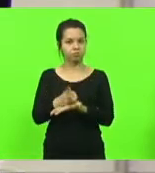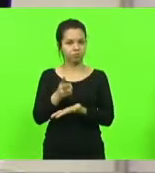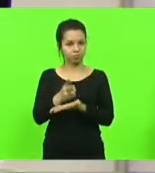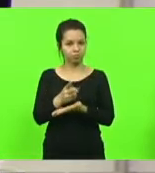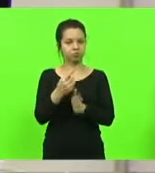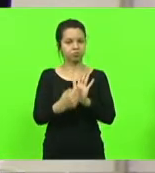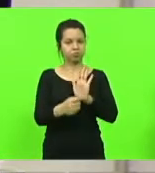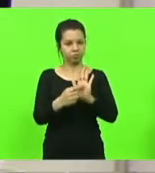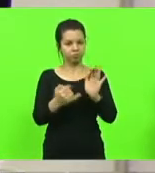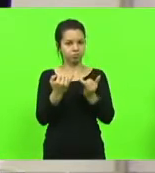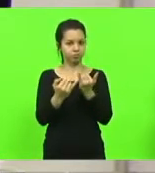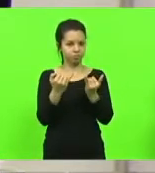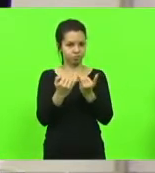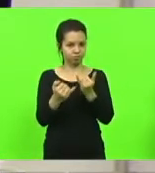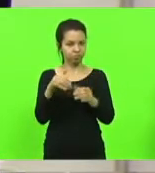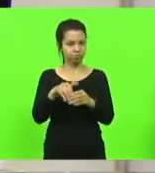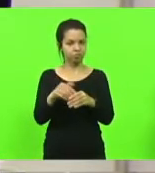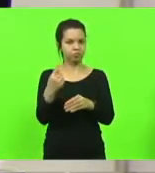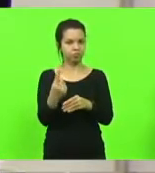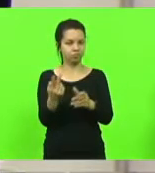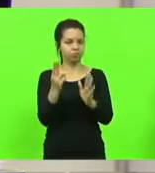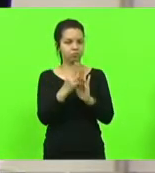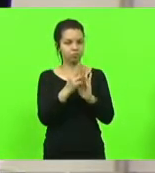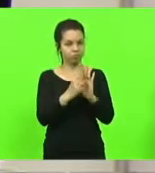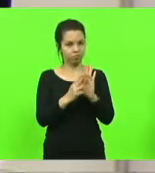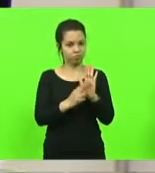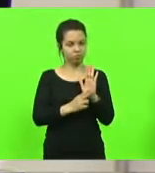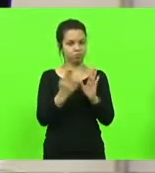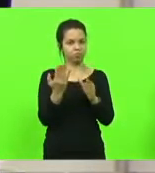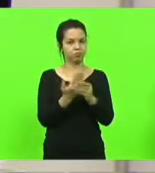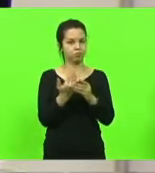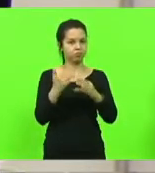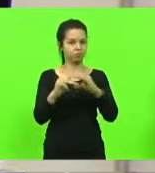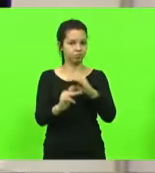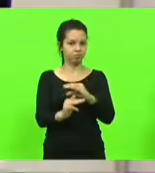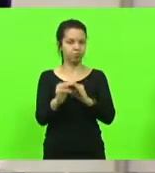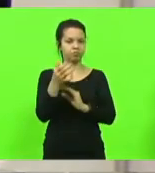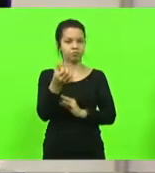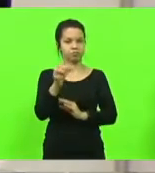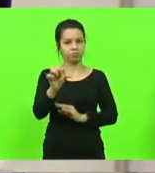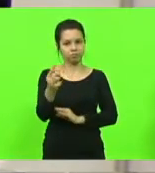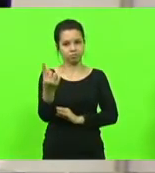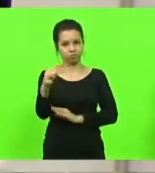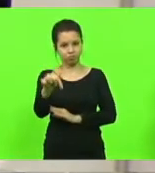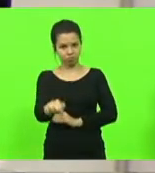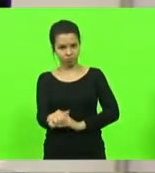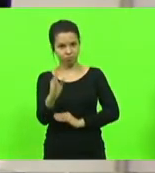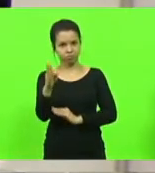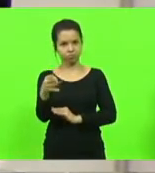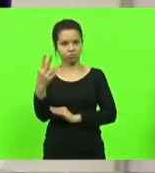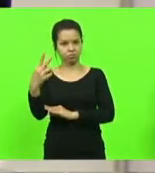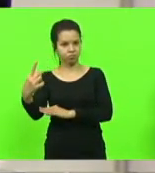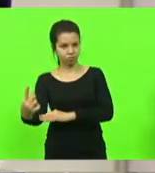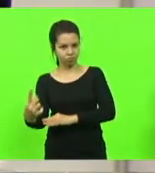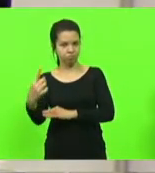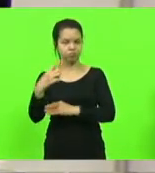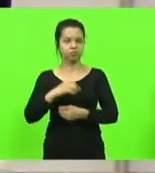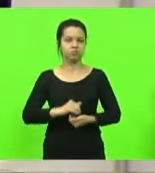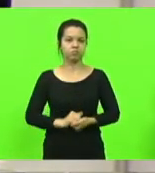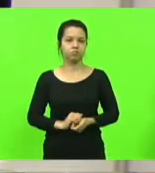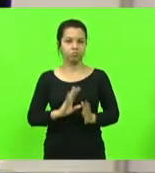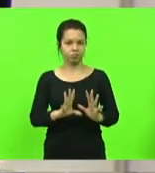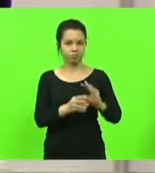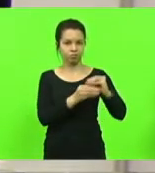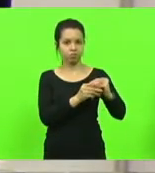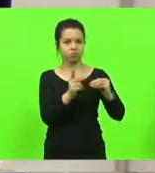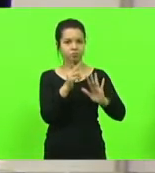turno único pelo processo nominal, encaminhado pela mensagem 617 de 2021, aposto ao projeto de